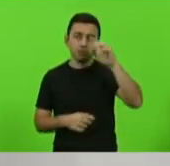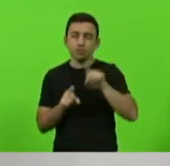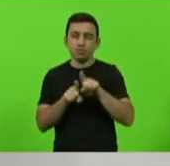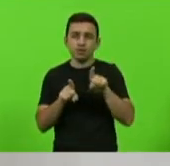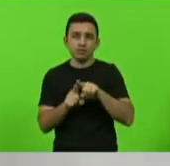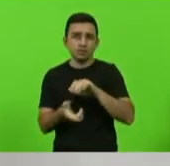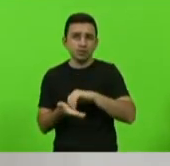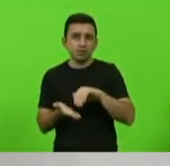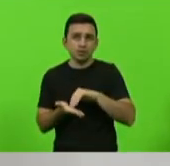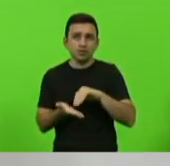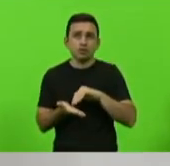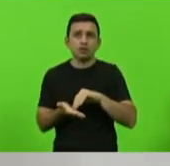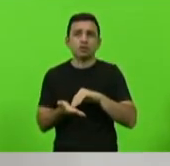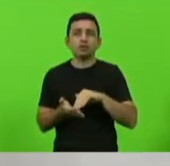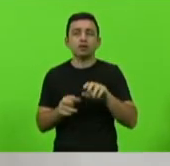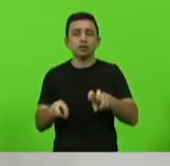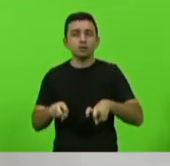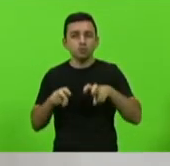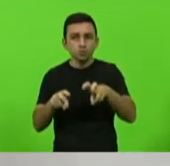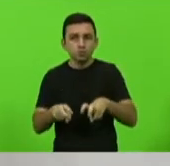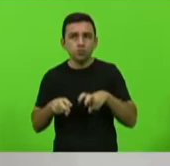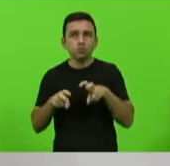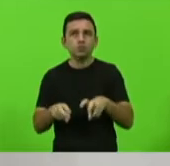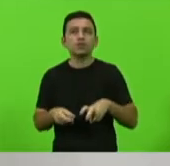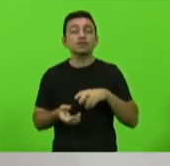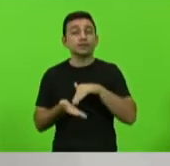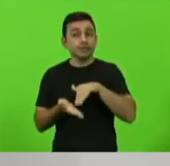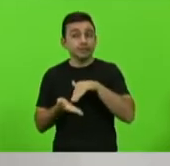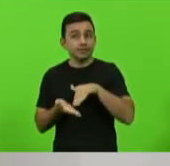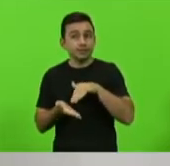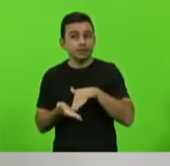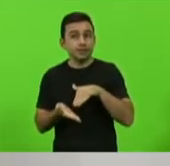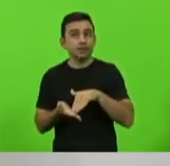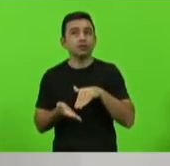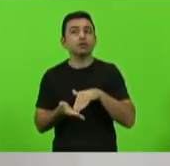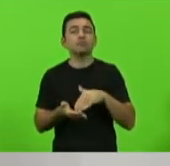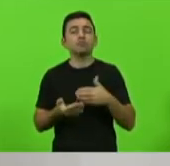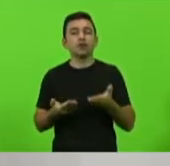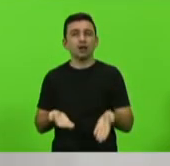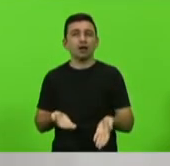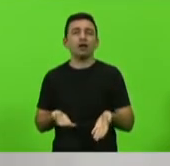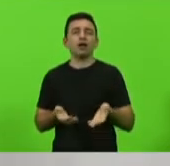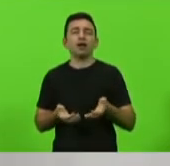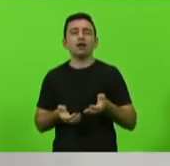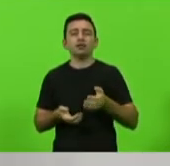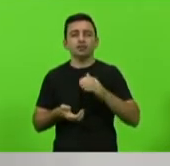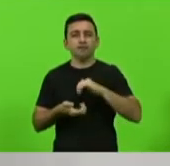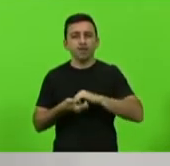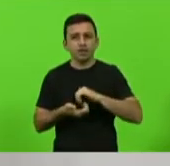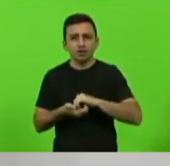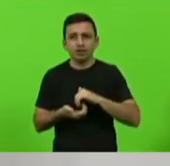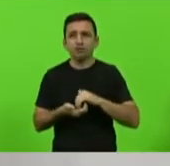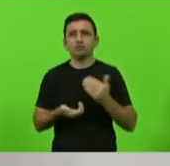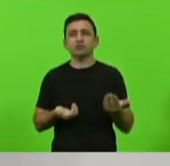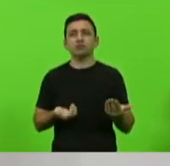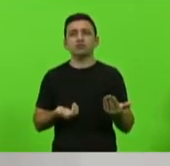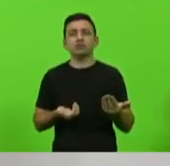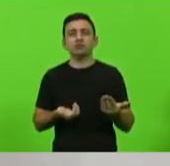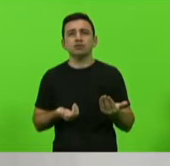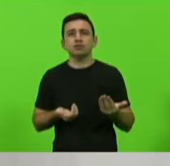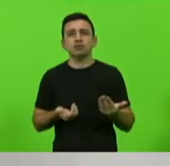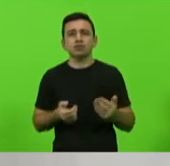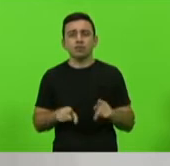secretário da Agricultura, secretário da Casa Civil, da Defesa Civil, a